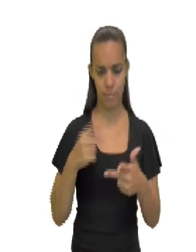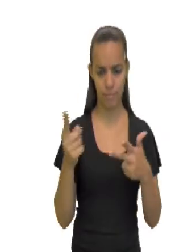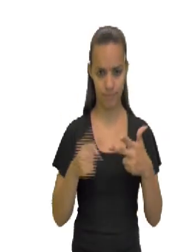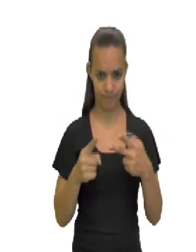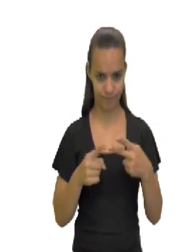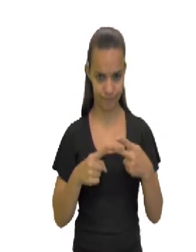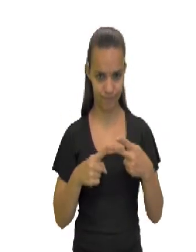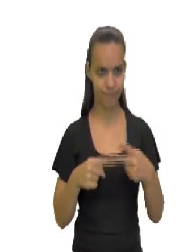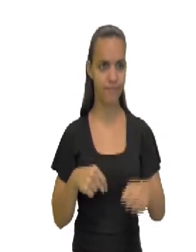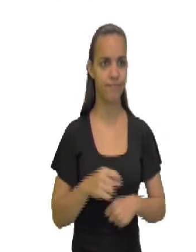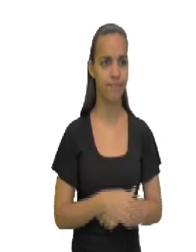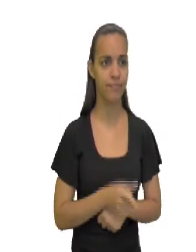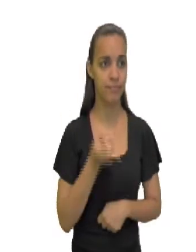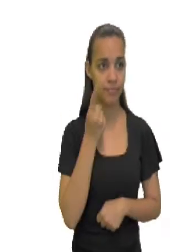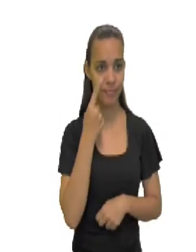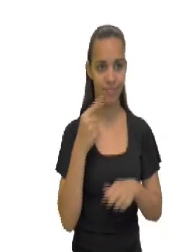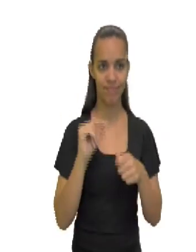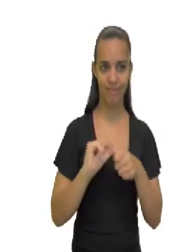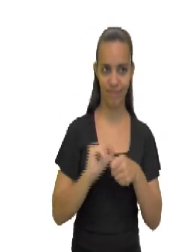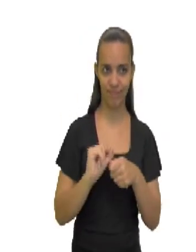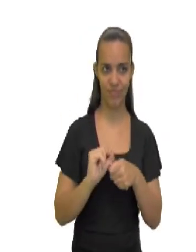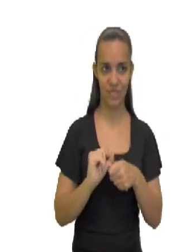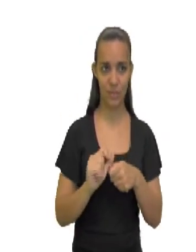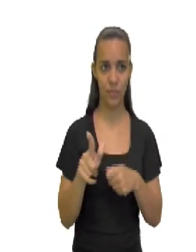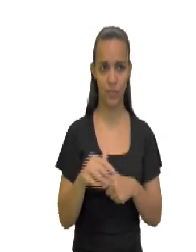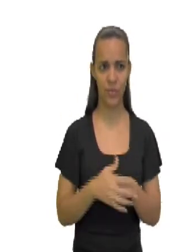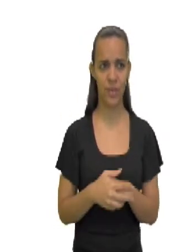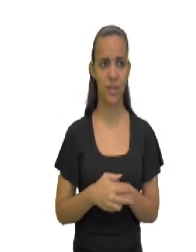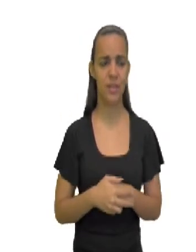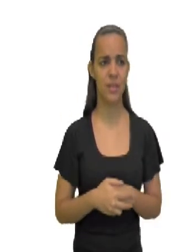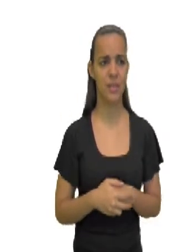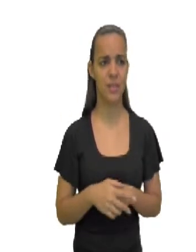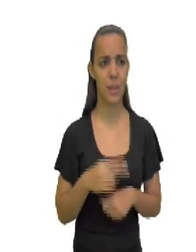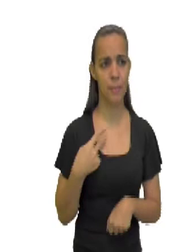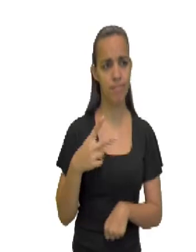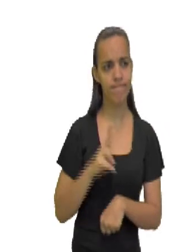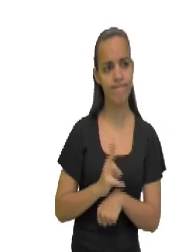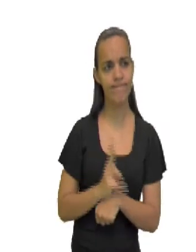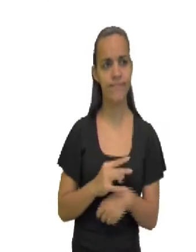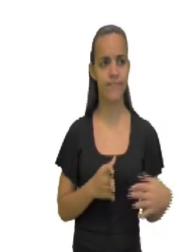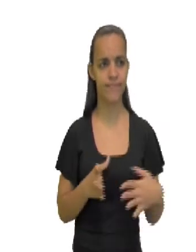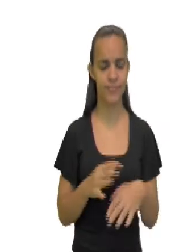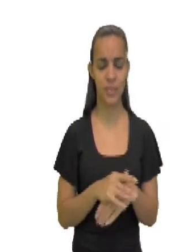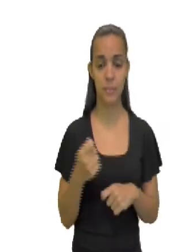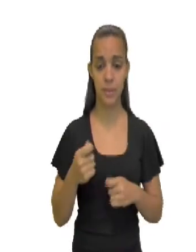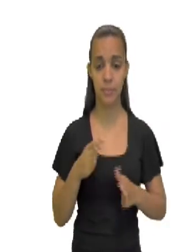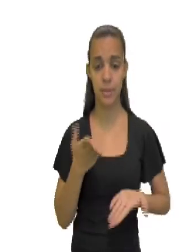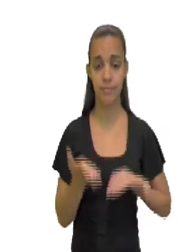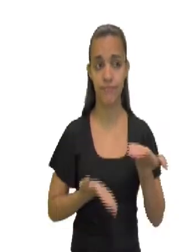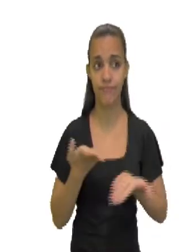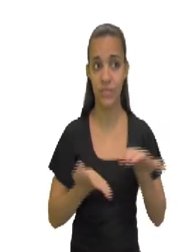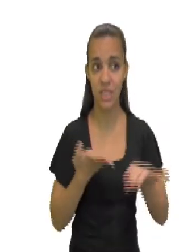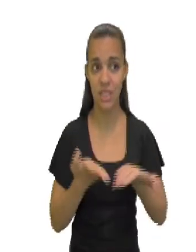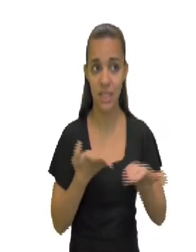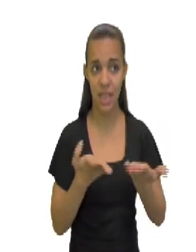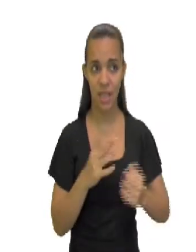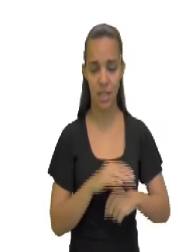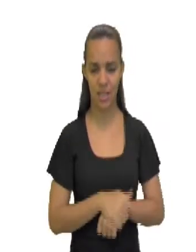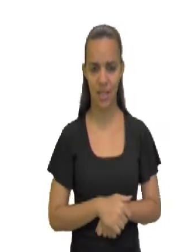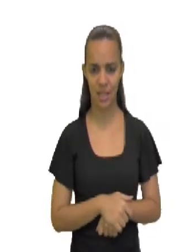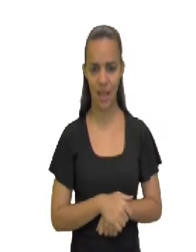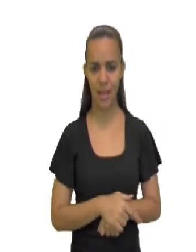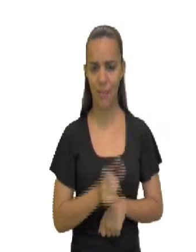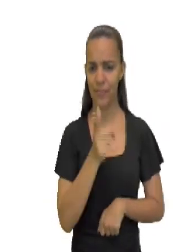que nós podemos fazer para ajudar a preservar. Nós temos que tratar o esgoto antes de lançá-lo